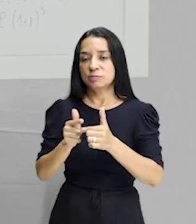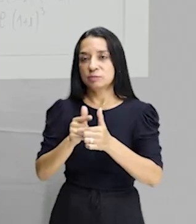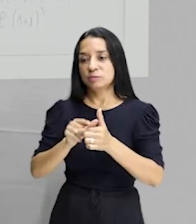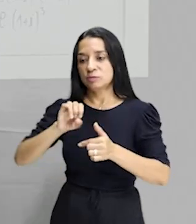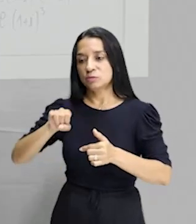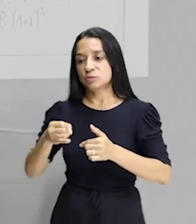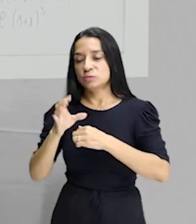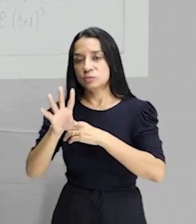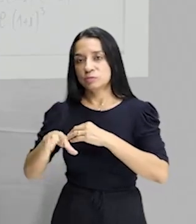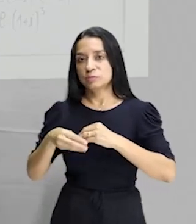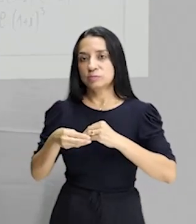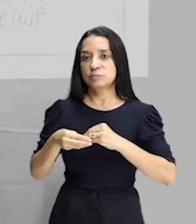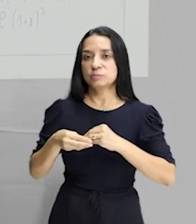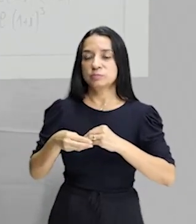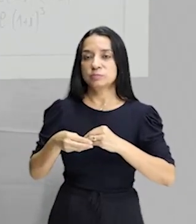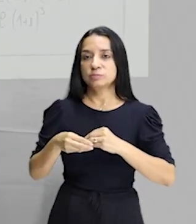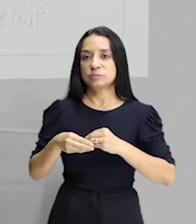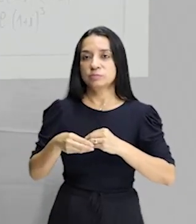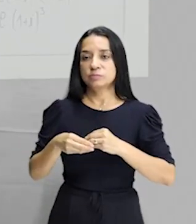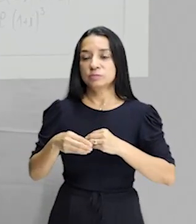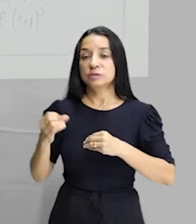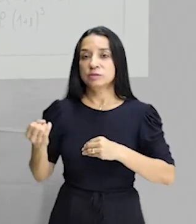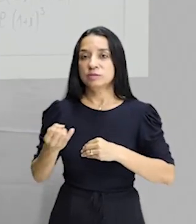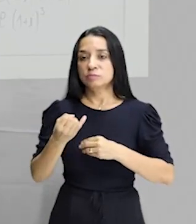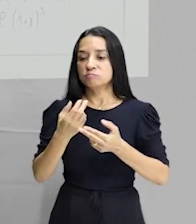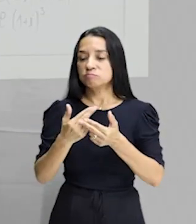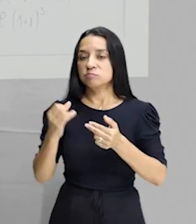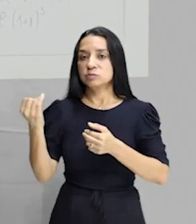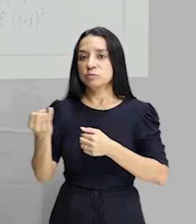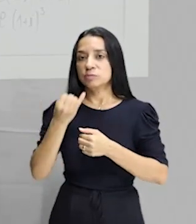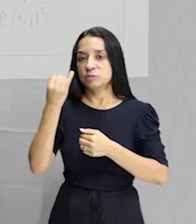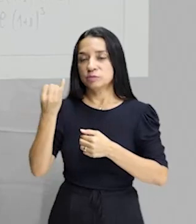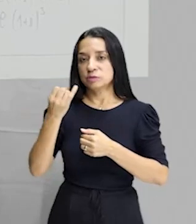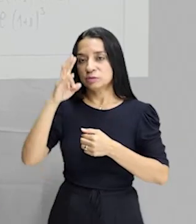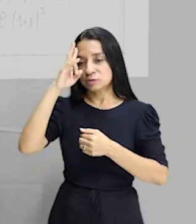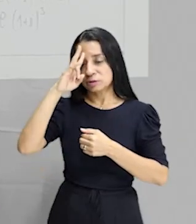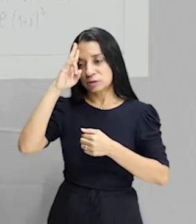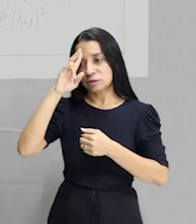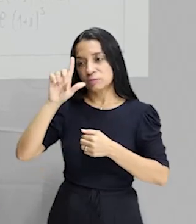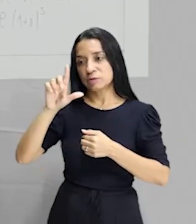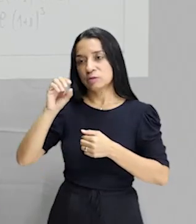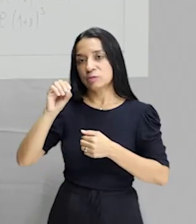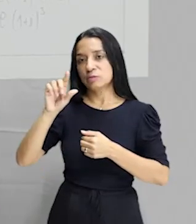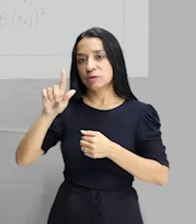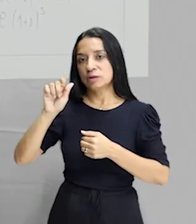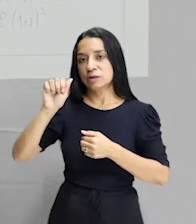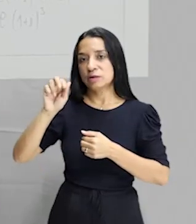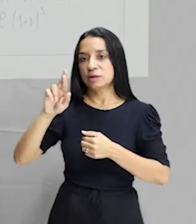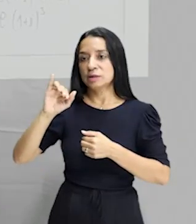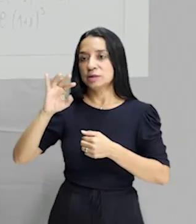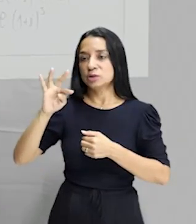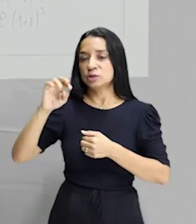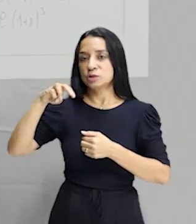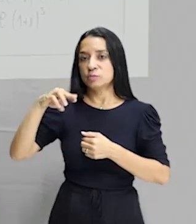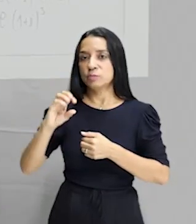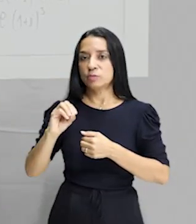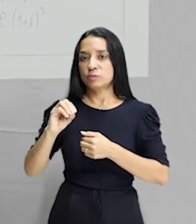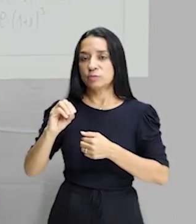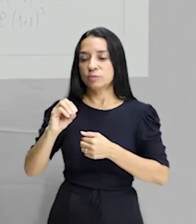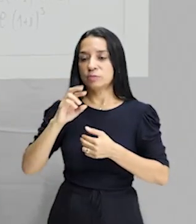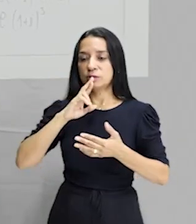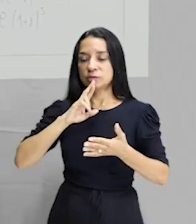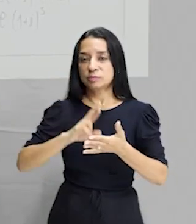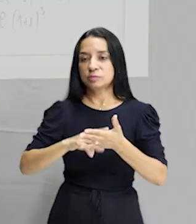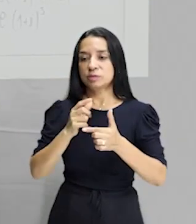de juro composto uma coisa importante que a gente estude relembre logaritmo a gente vai precisar de logaritmo para resolver problema de